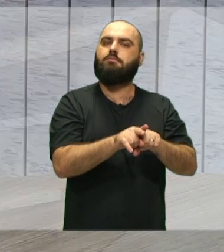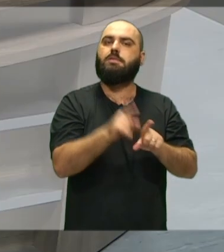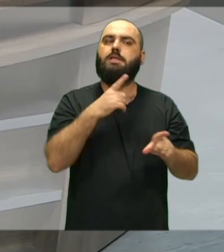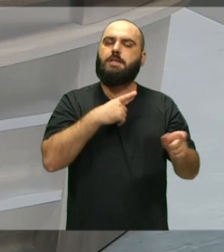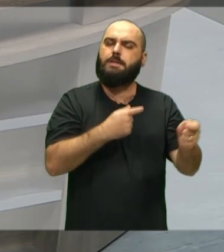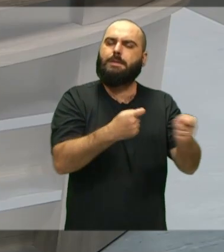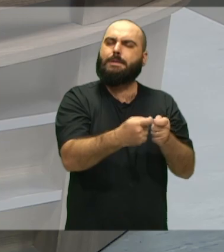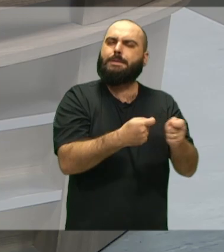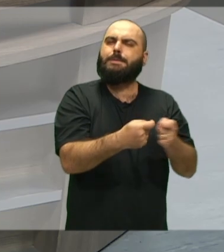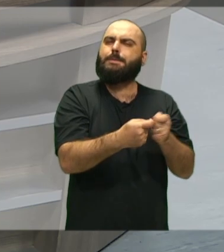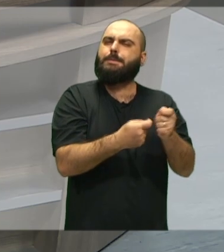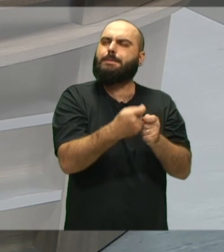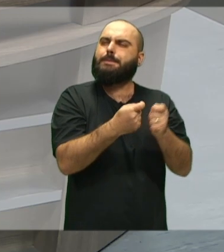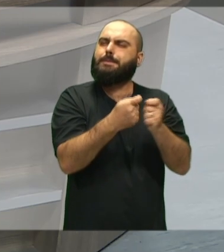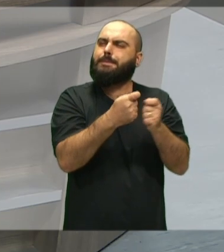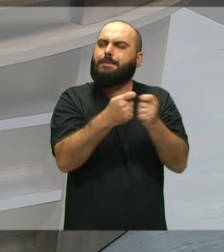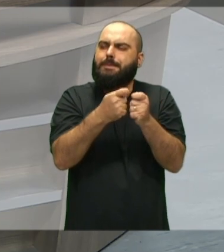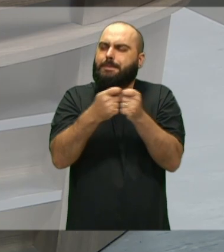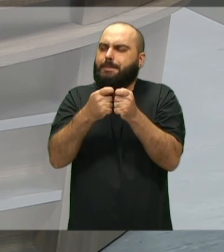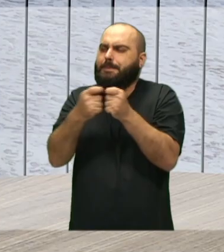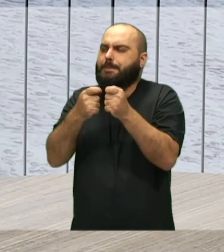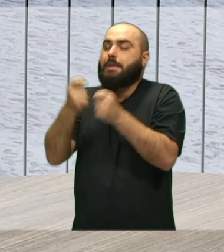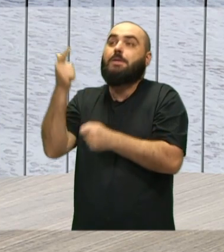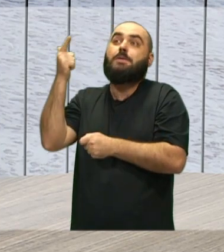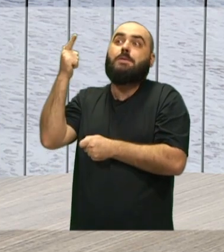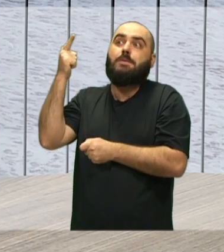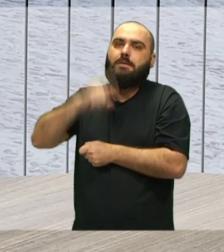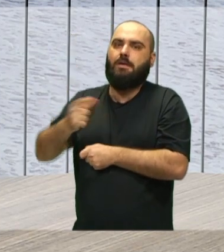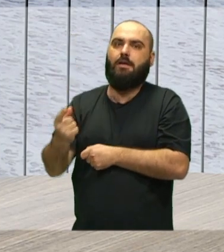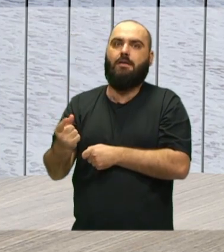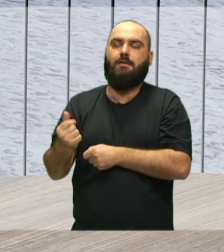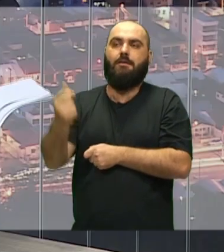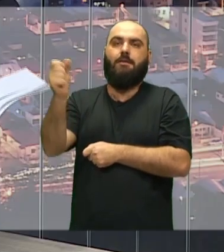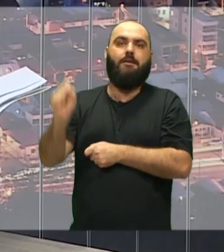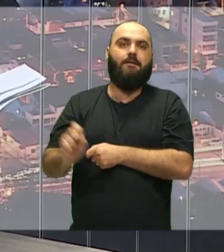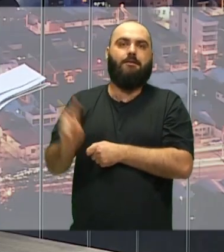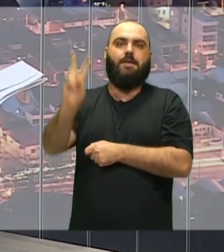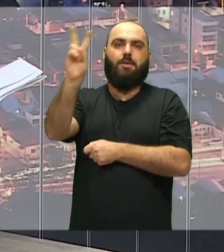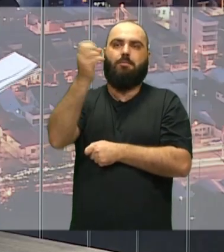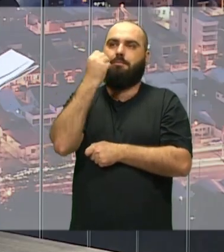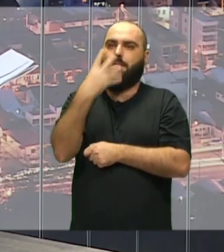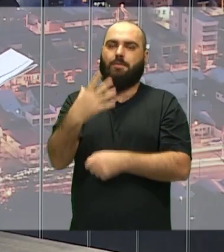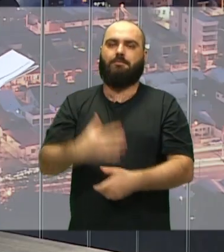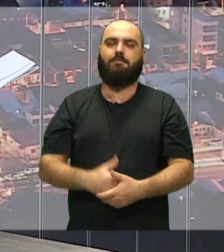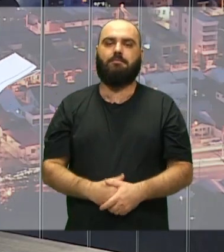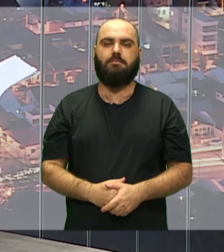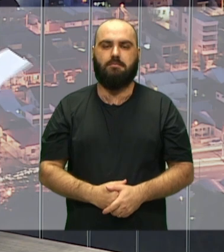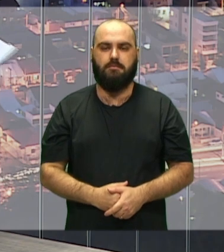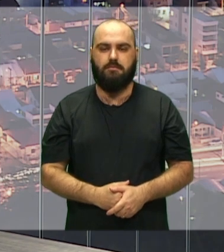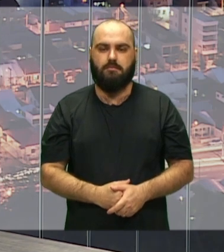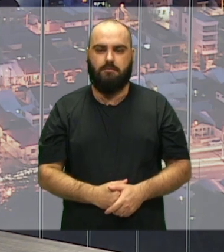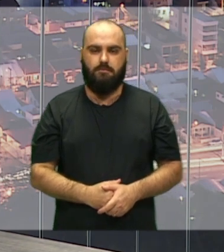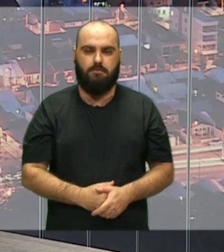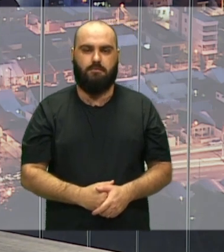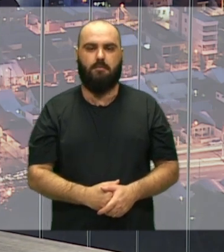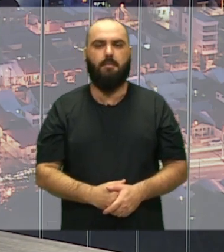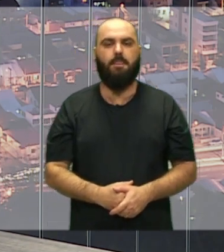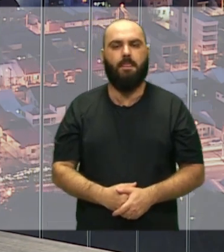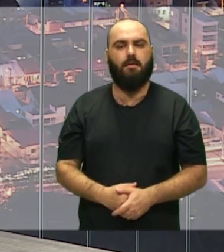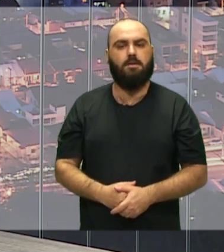foi até a gente chegar num precinho bom aí. Mas está muito bonito e está confortável a leitura,